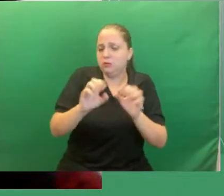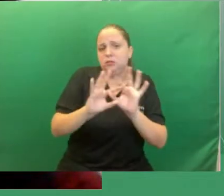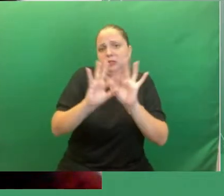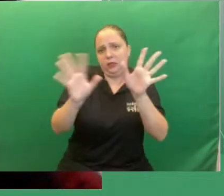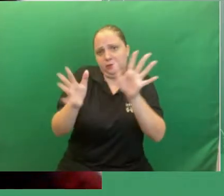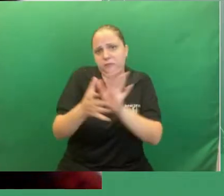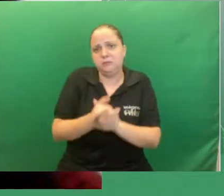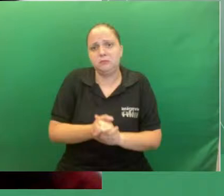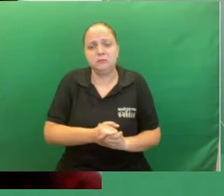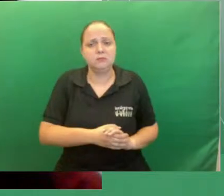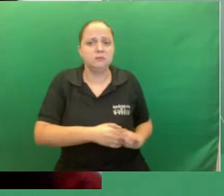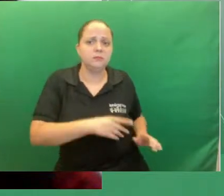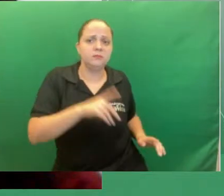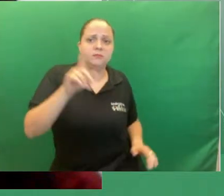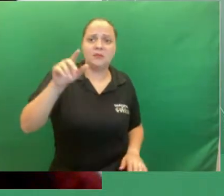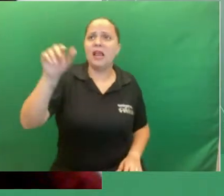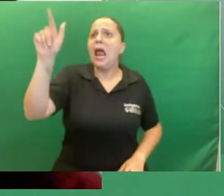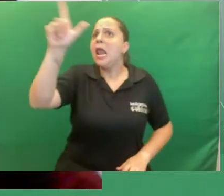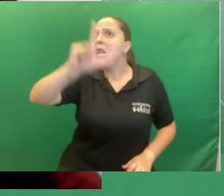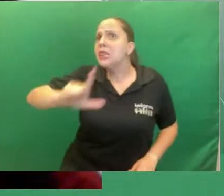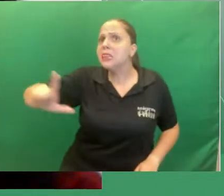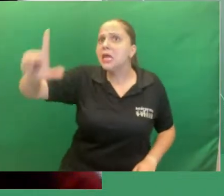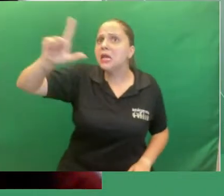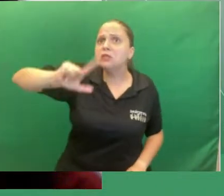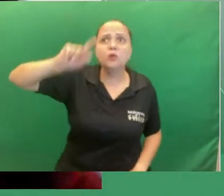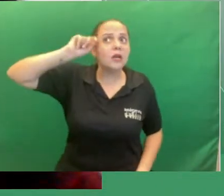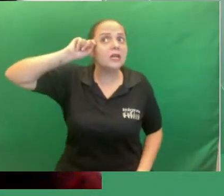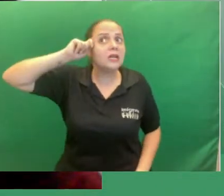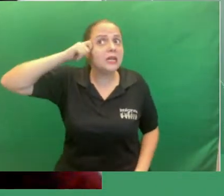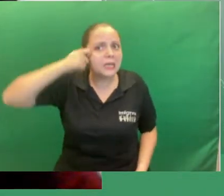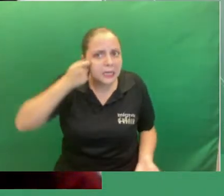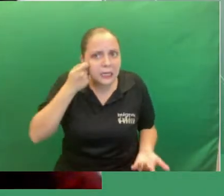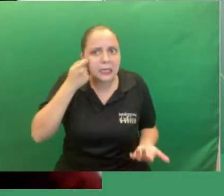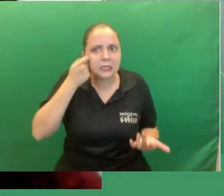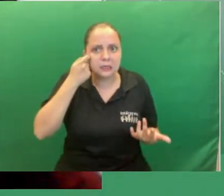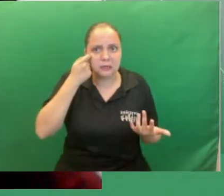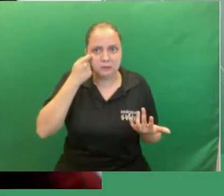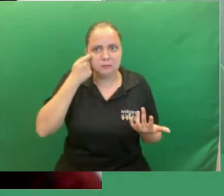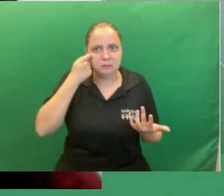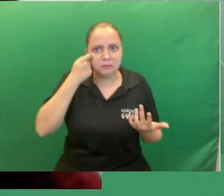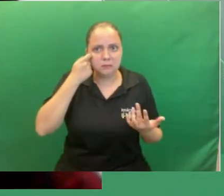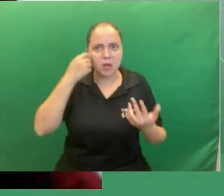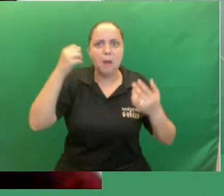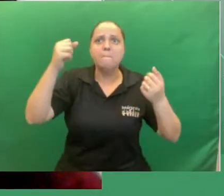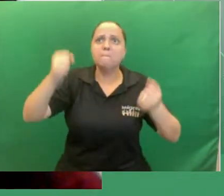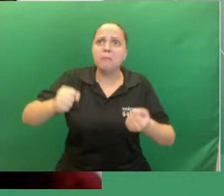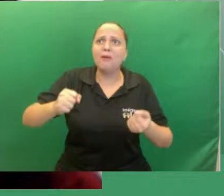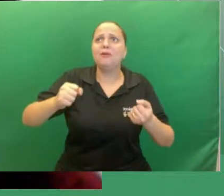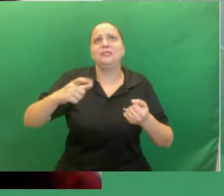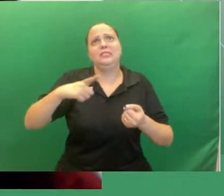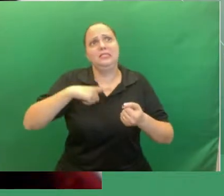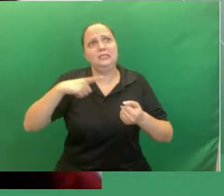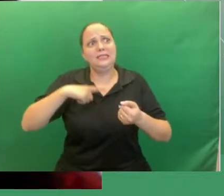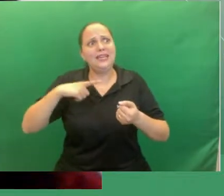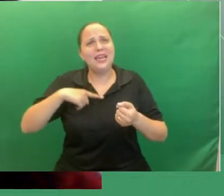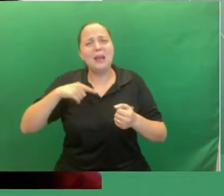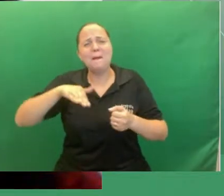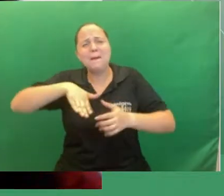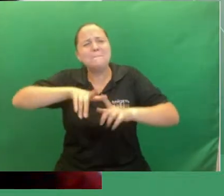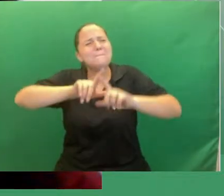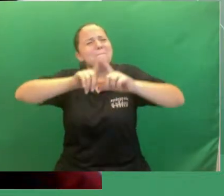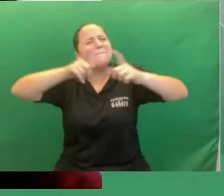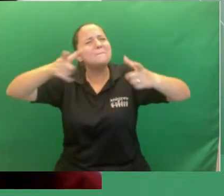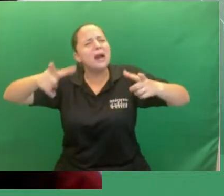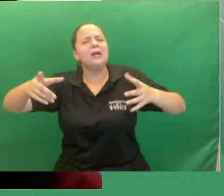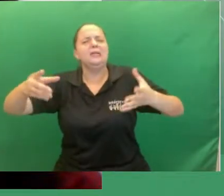de vocês como a literatura negra pode ter mais espaço nos livros didáticos e metodologia dos